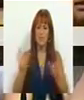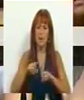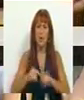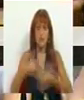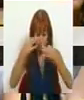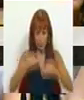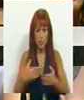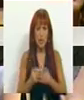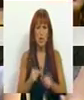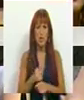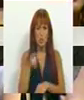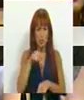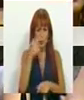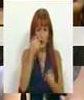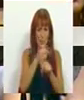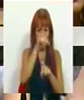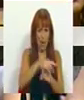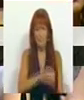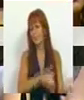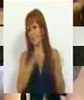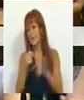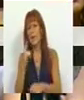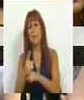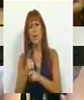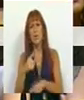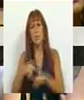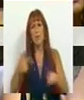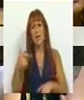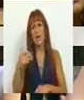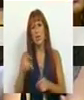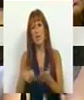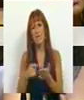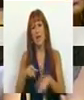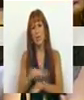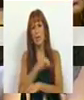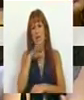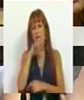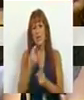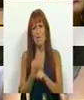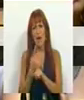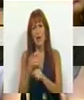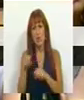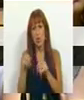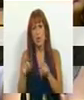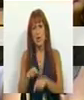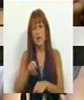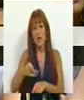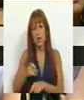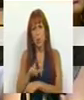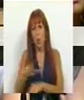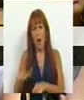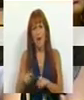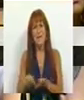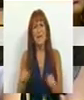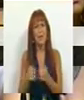e dignificar os que lá trabalham. Por outro lado, mantém-se no Médio Tejo a falta de médicos de família, em vários concelhos, como o Sardual.